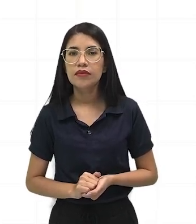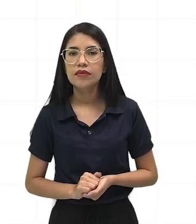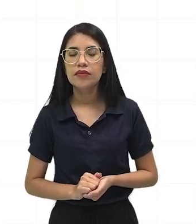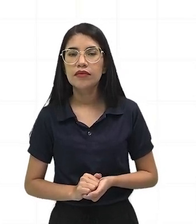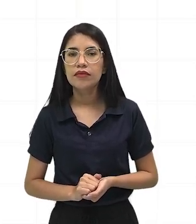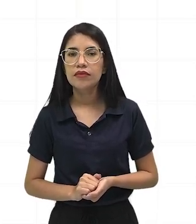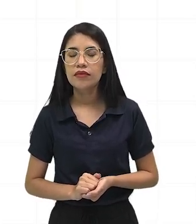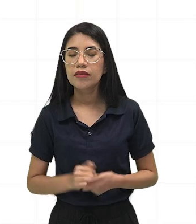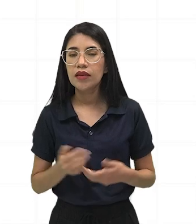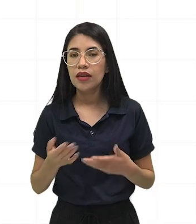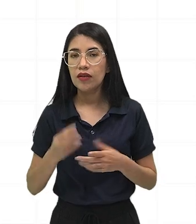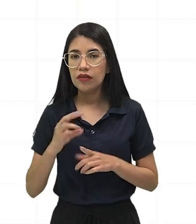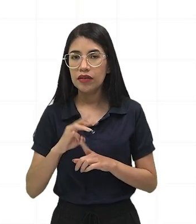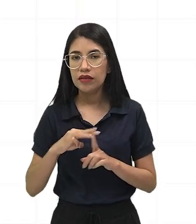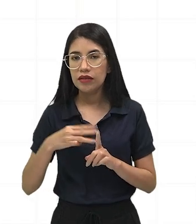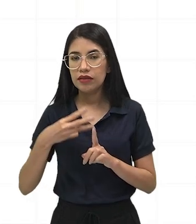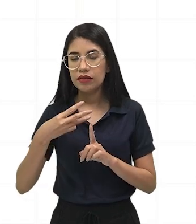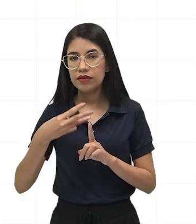Vamos triplicar.